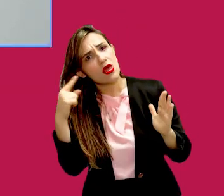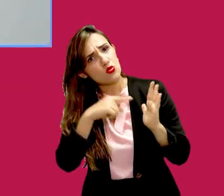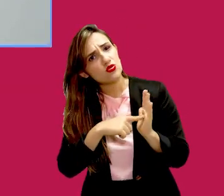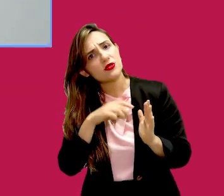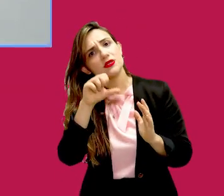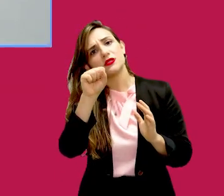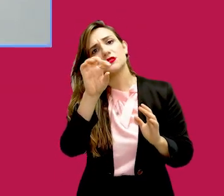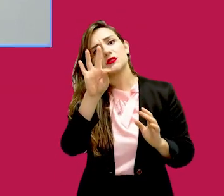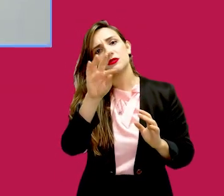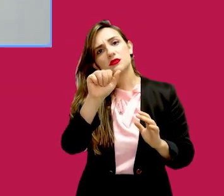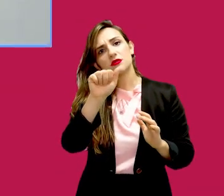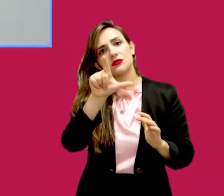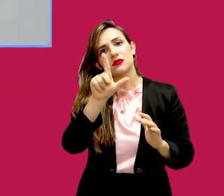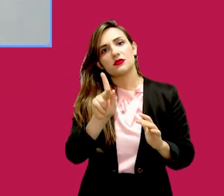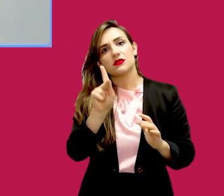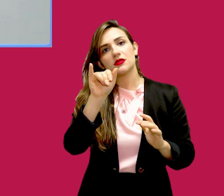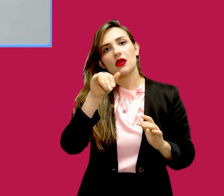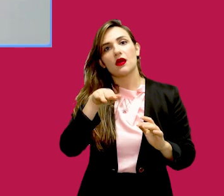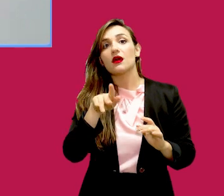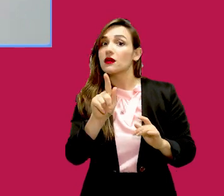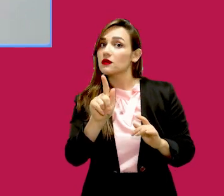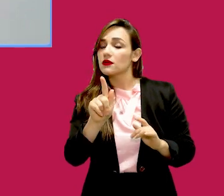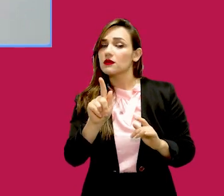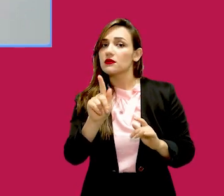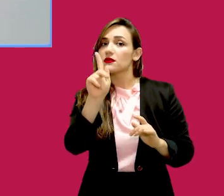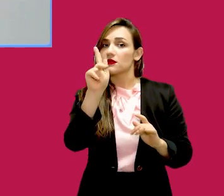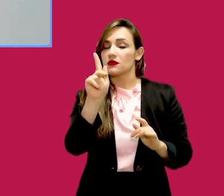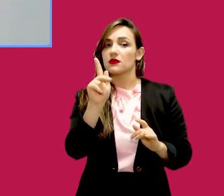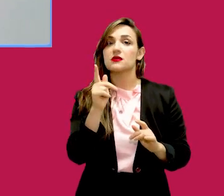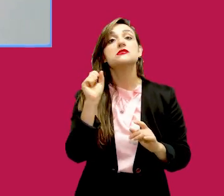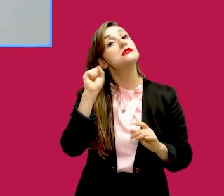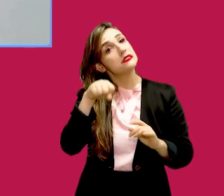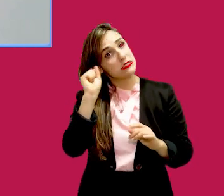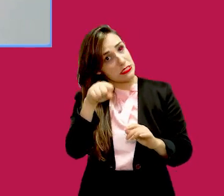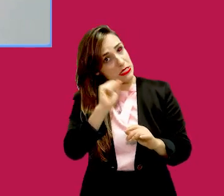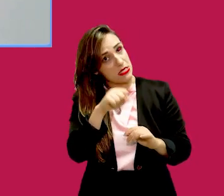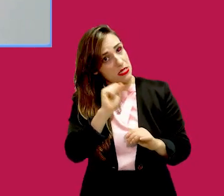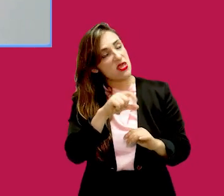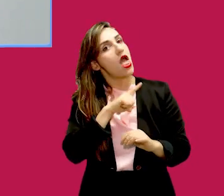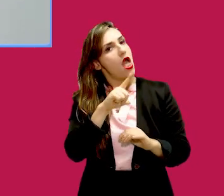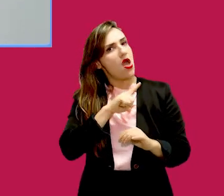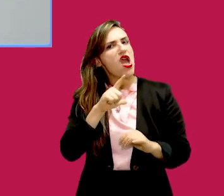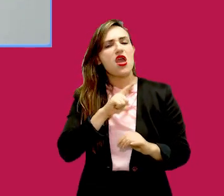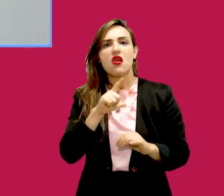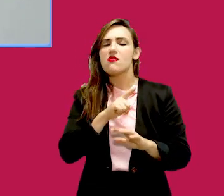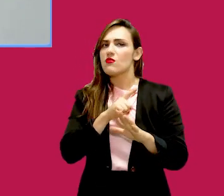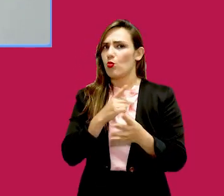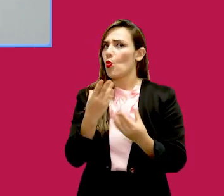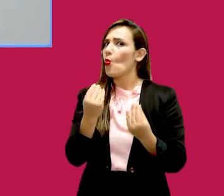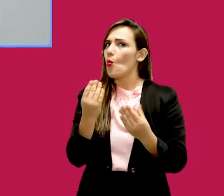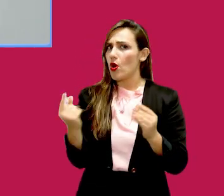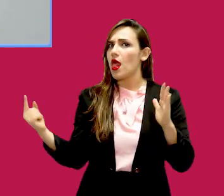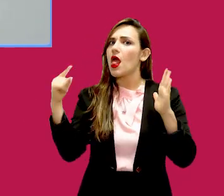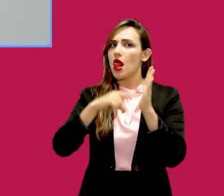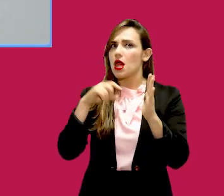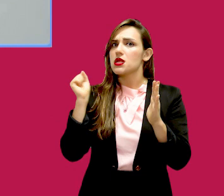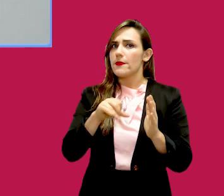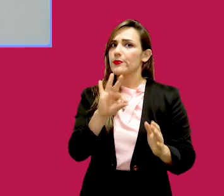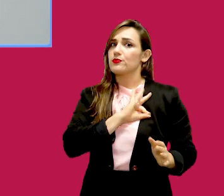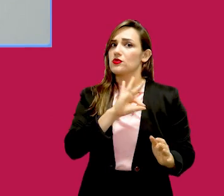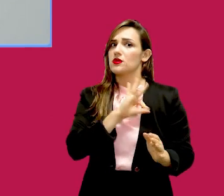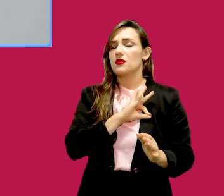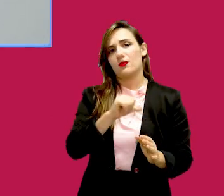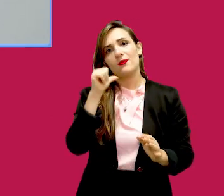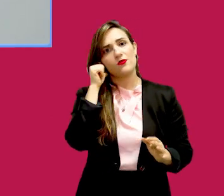Sim, Lívia, muitos casos, aliás. Nós temos recebido aqui muitas ocorrências policiais com a tipificação do crime